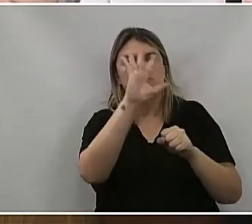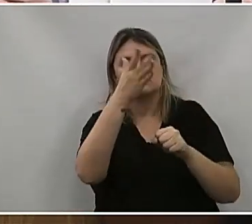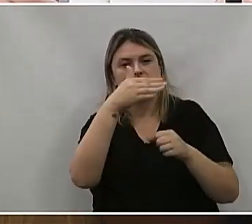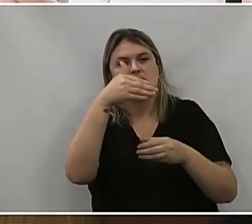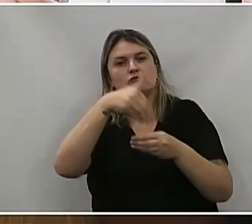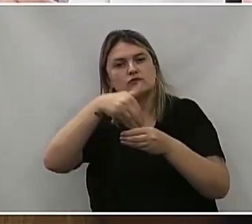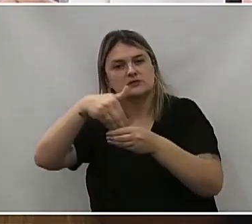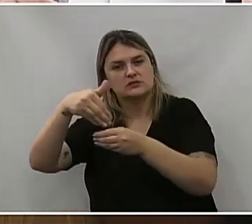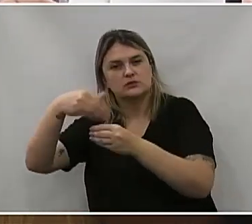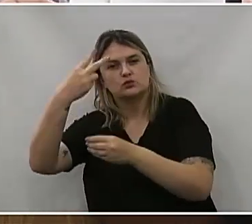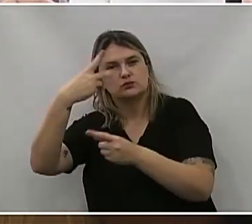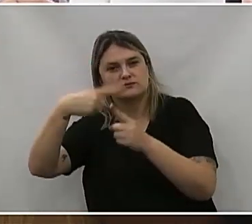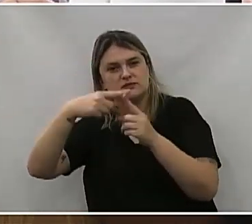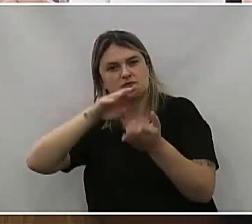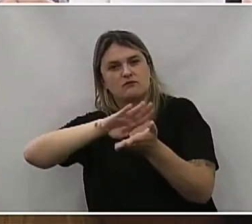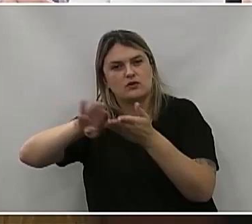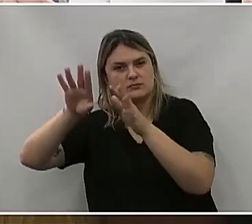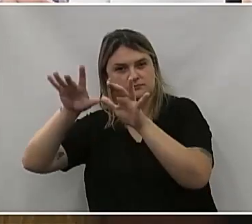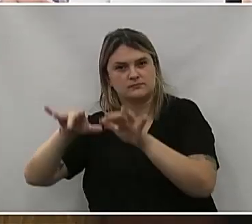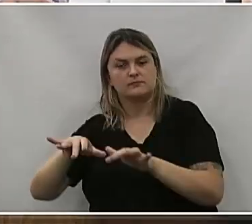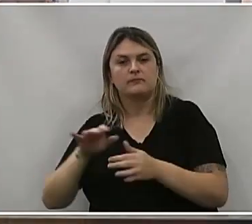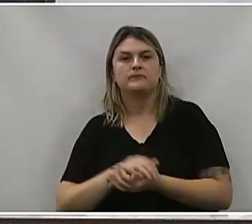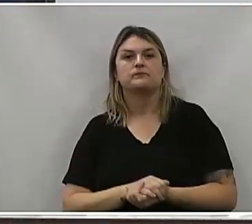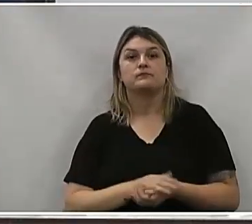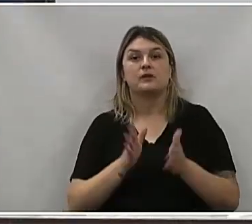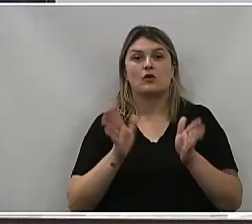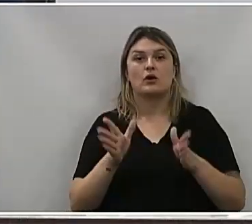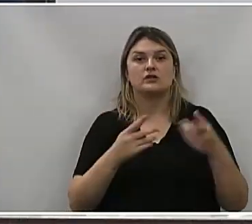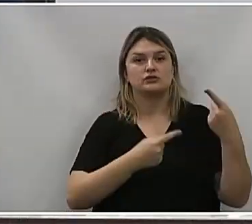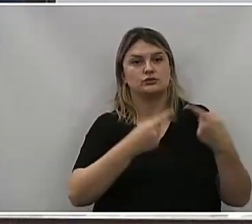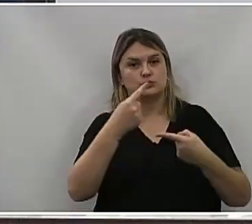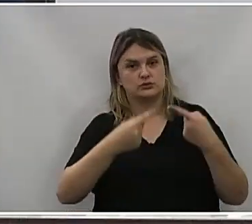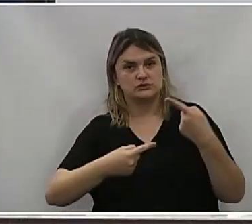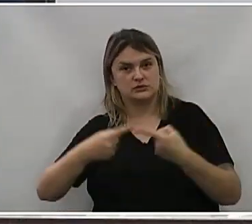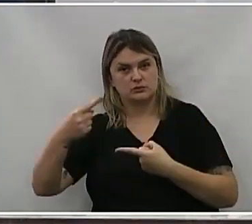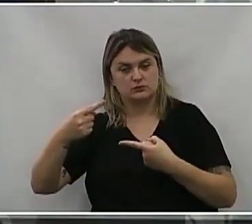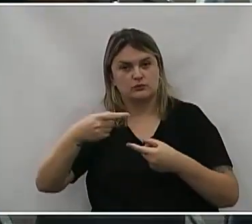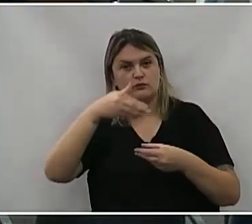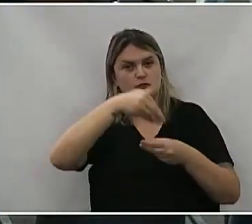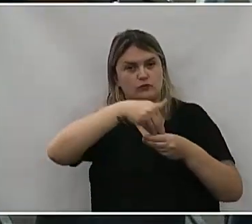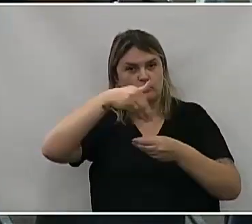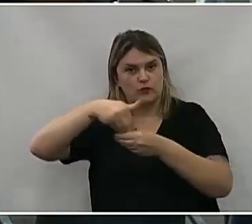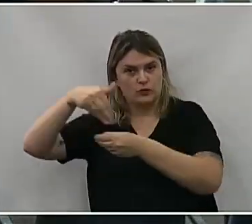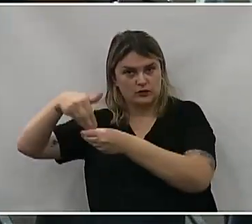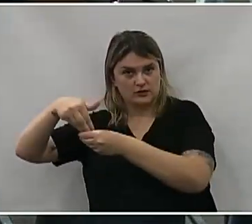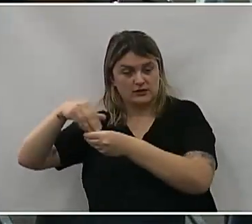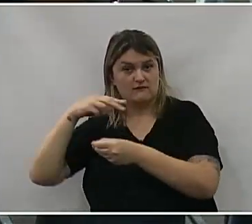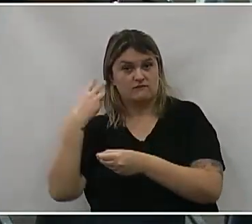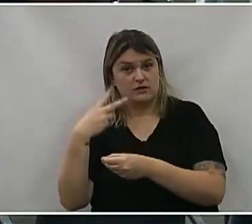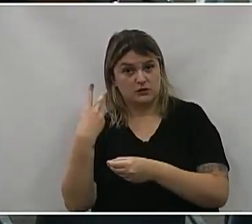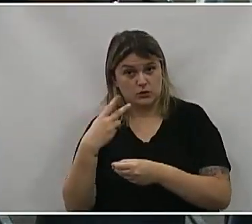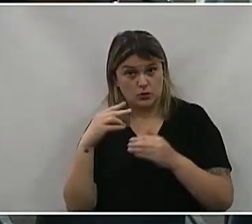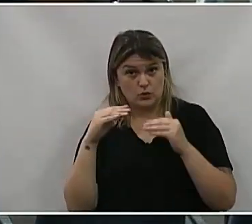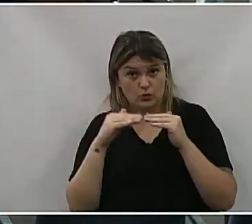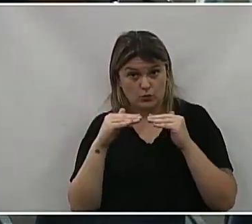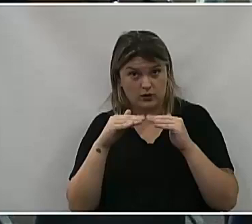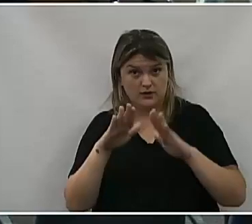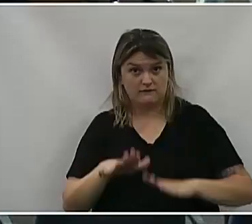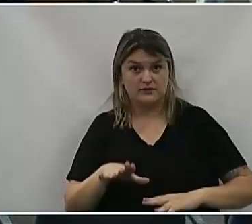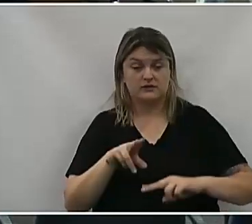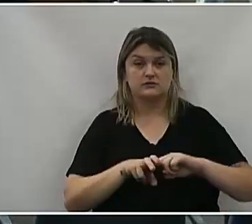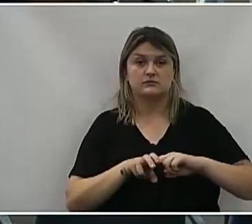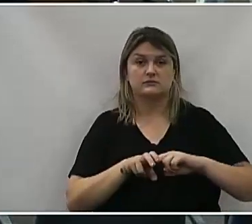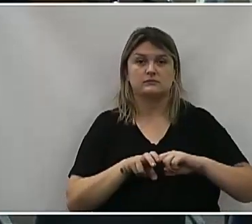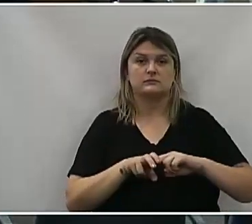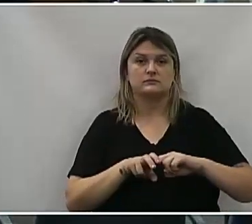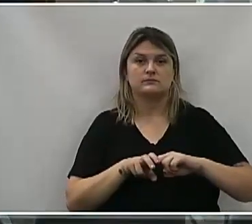2 turnos. O dispenso da redação final é o parecer. Em discussão. Em votação. Senhores vereadores que aprovam, permaneçam